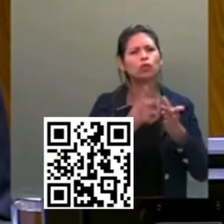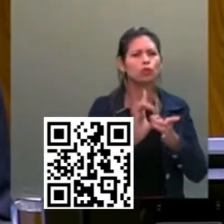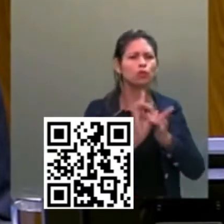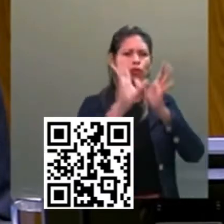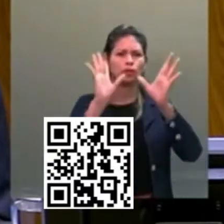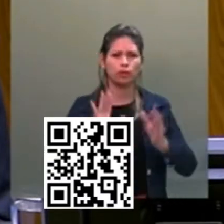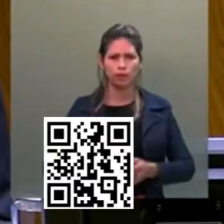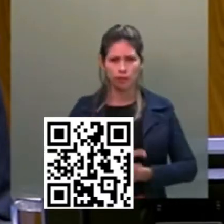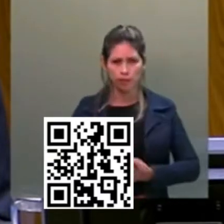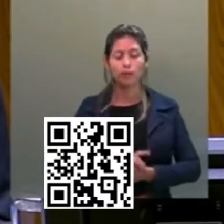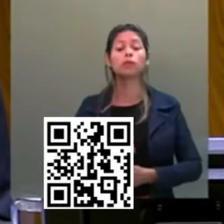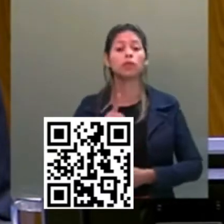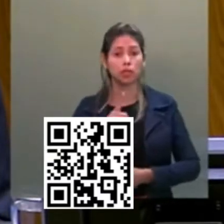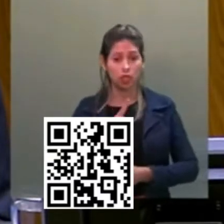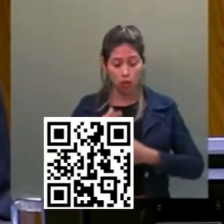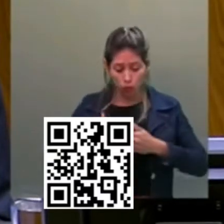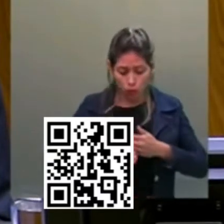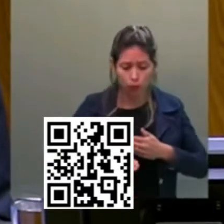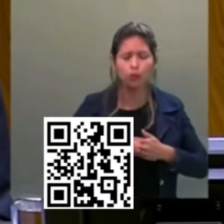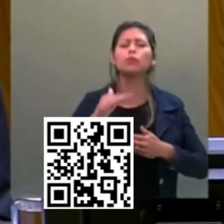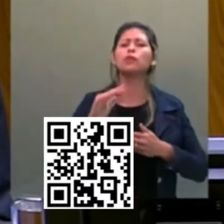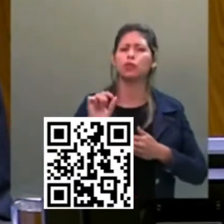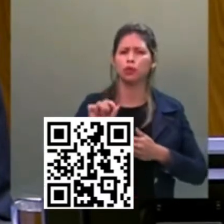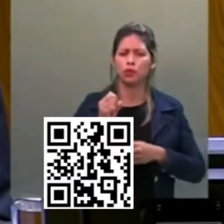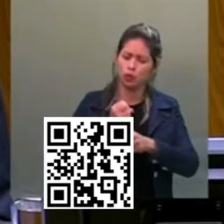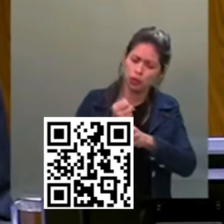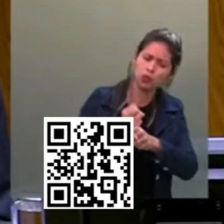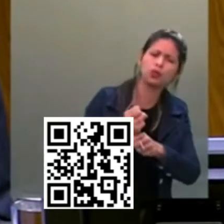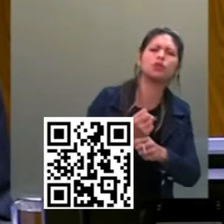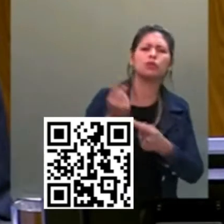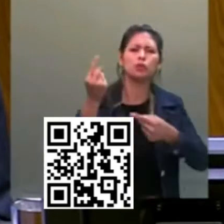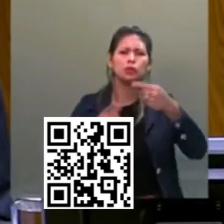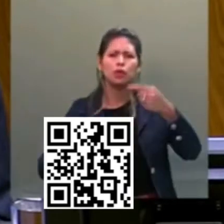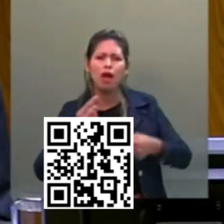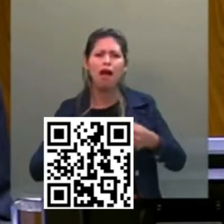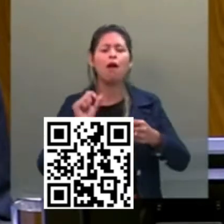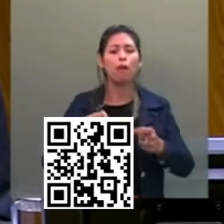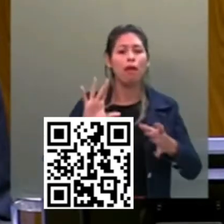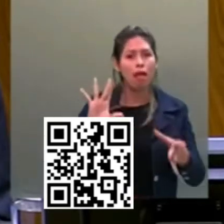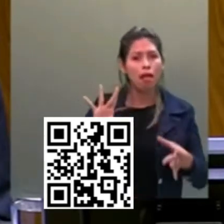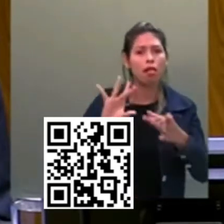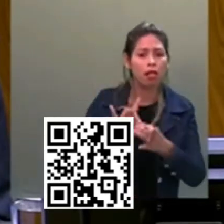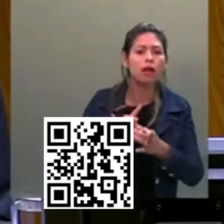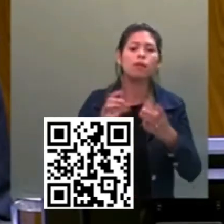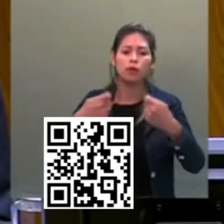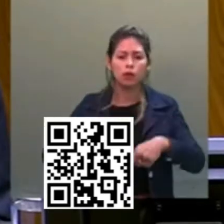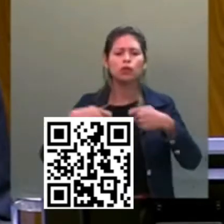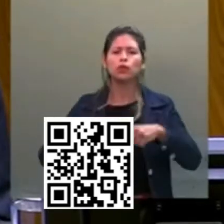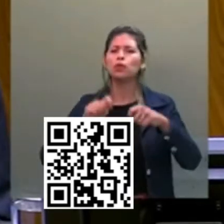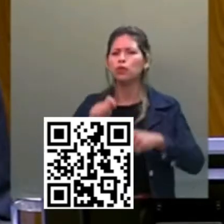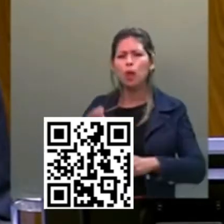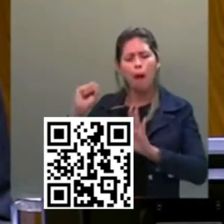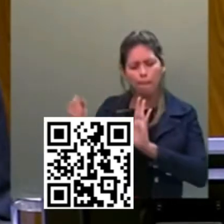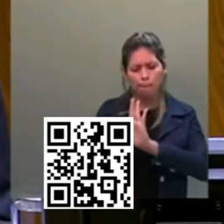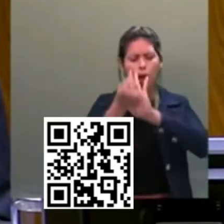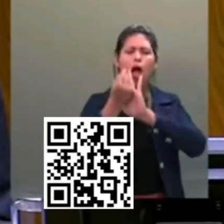liberdade. Temos pela frente um ano politicamente complexo, em uma conjuntura ainda profundamente marcada